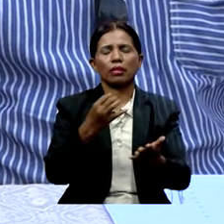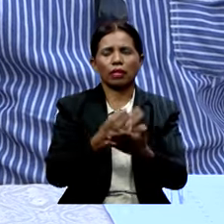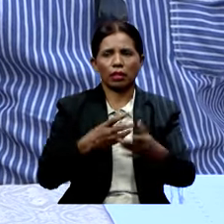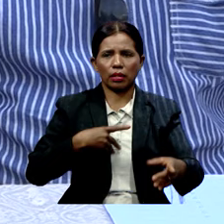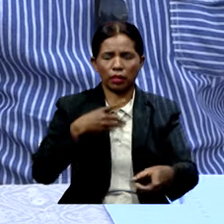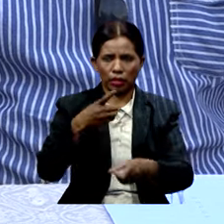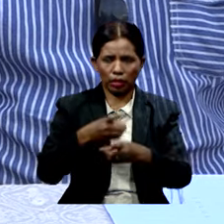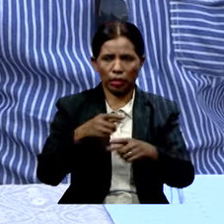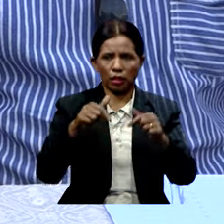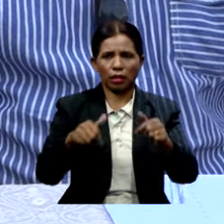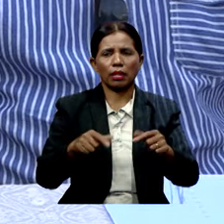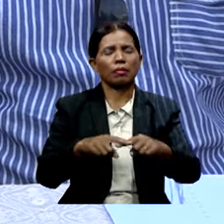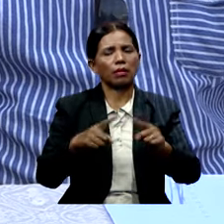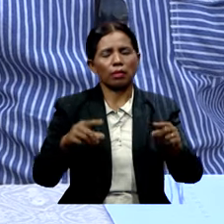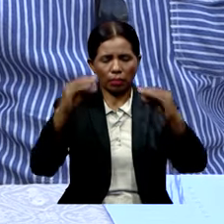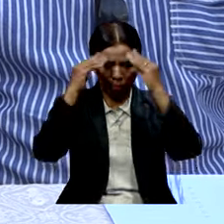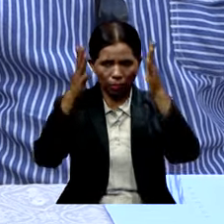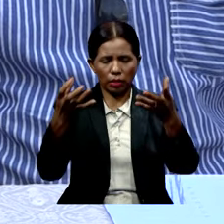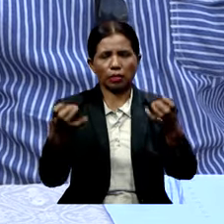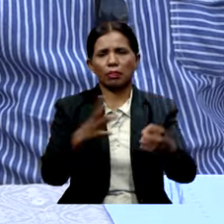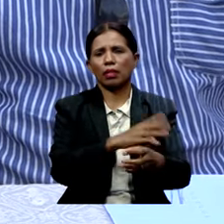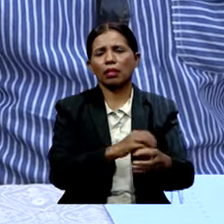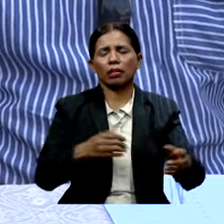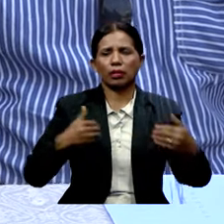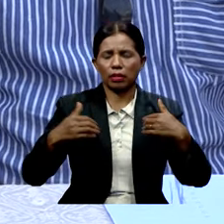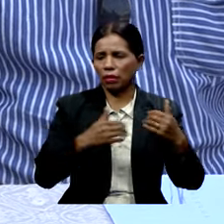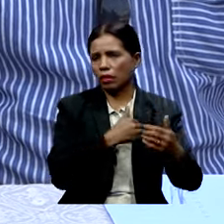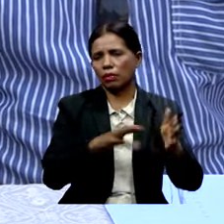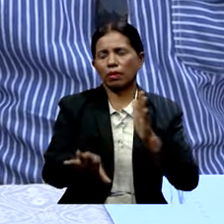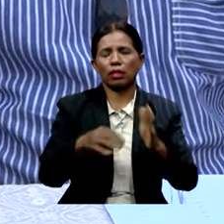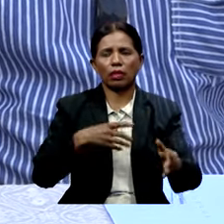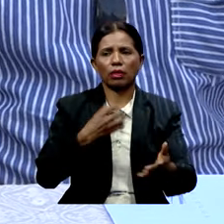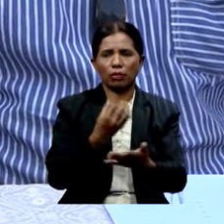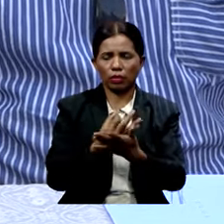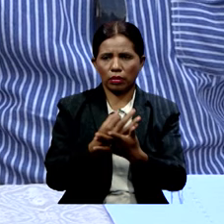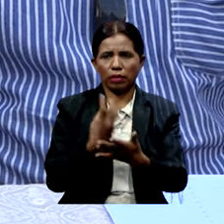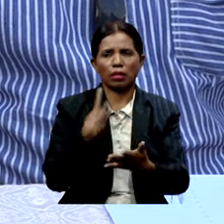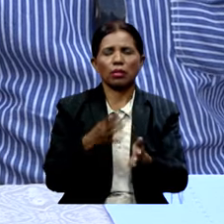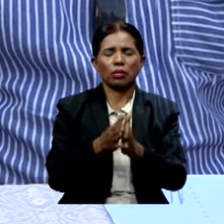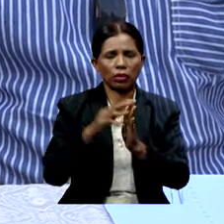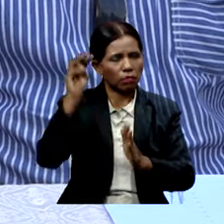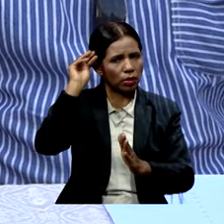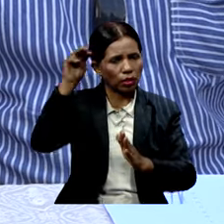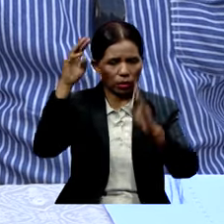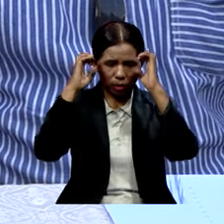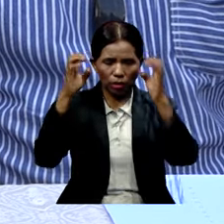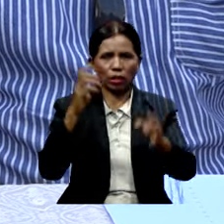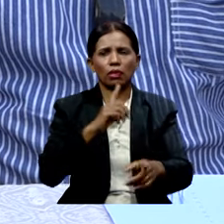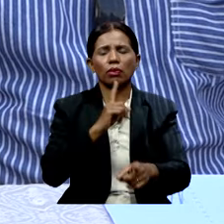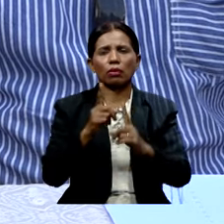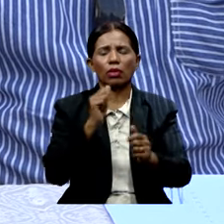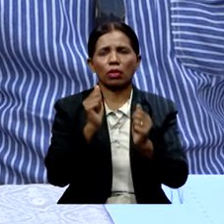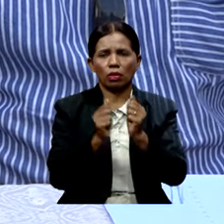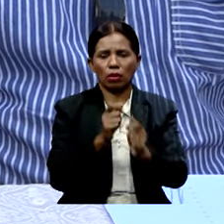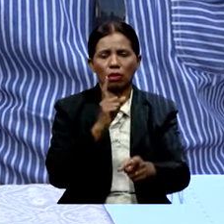ida ne'e, mai be professor Barak maksidauk hetang. Nune ami husu ba Ministério Educação atu klarifika ba